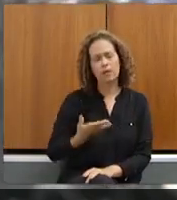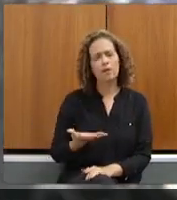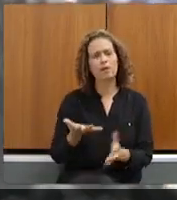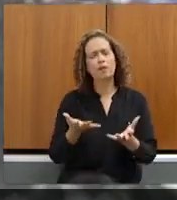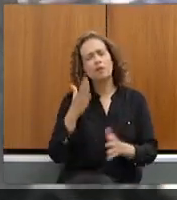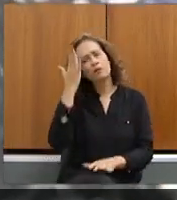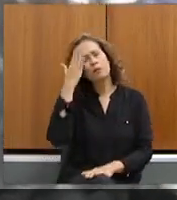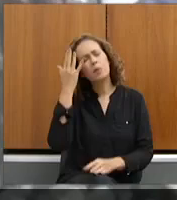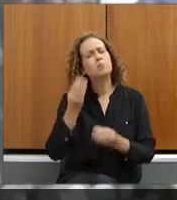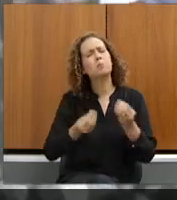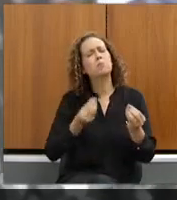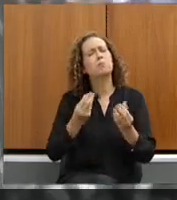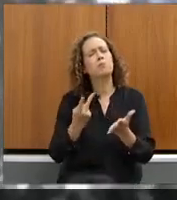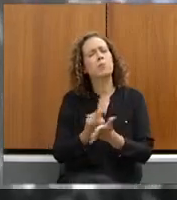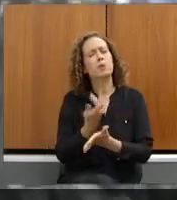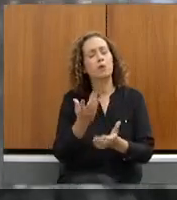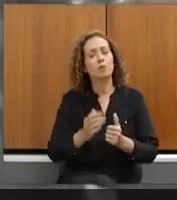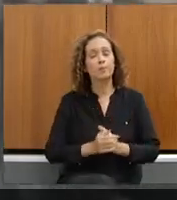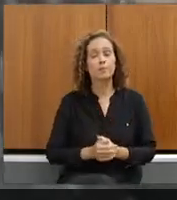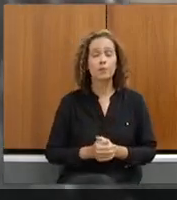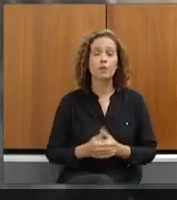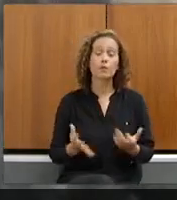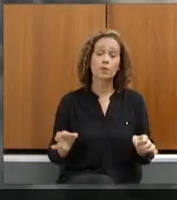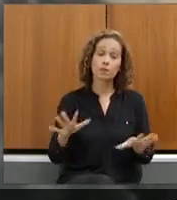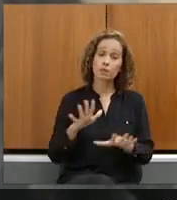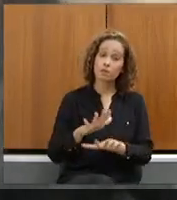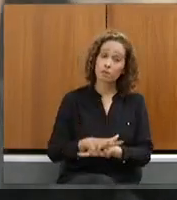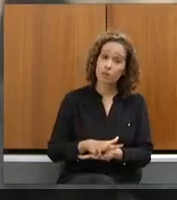implementado isso é